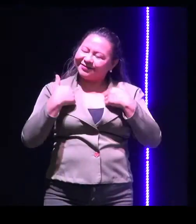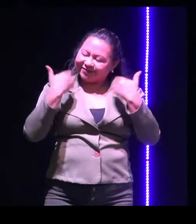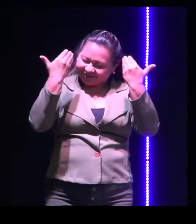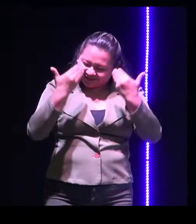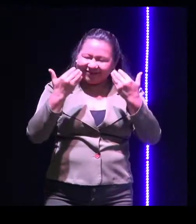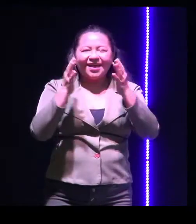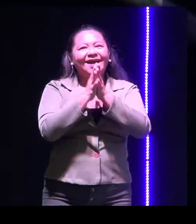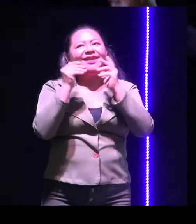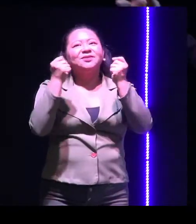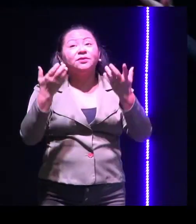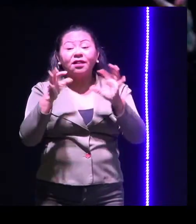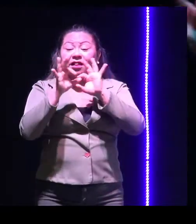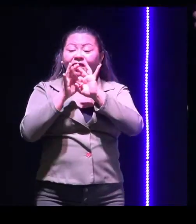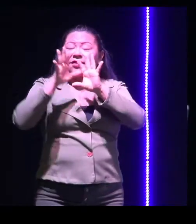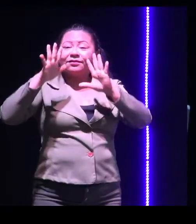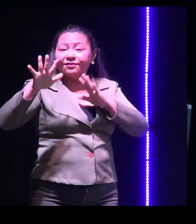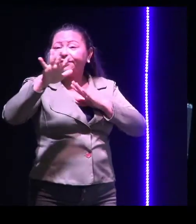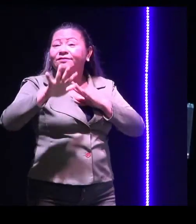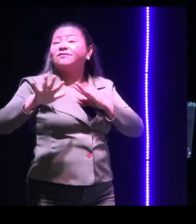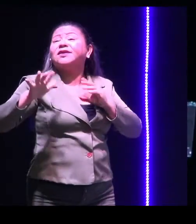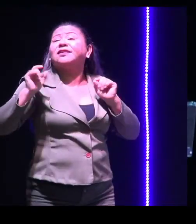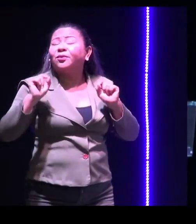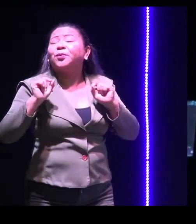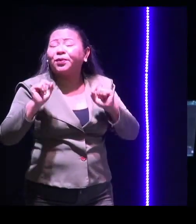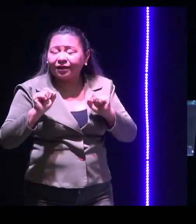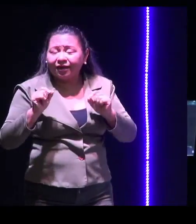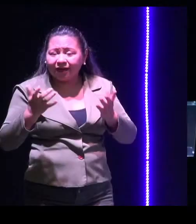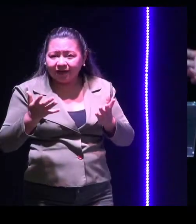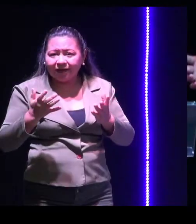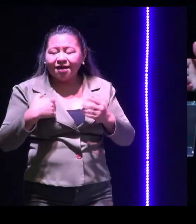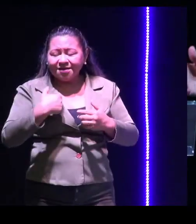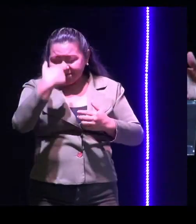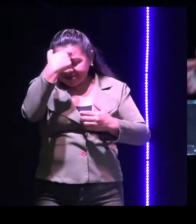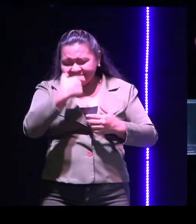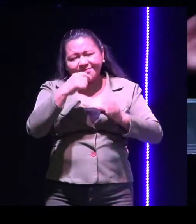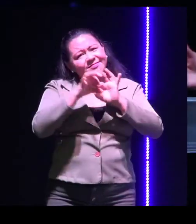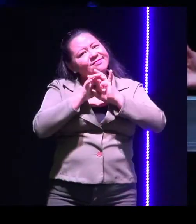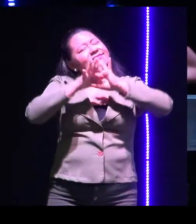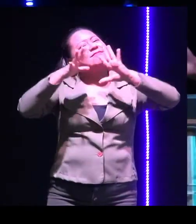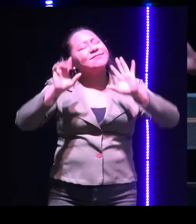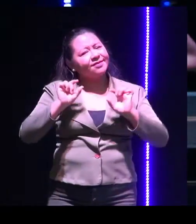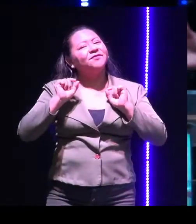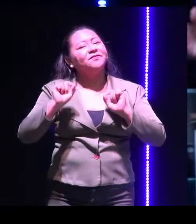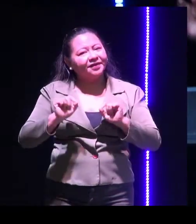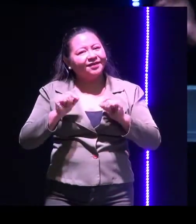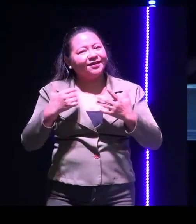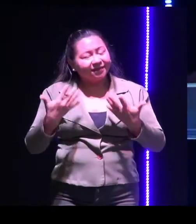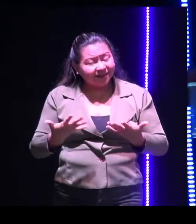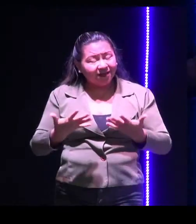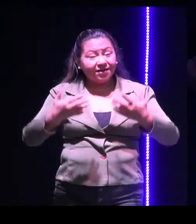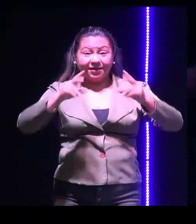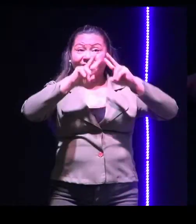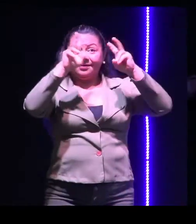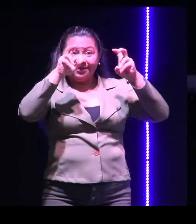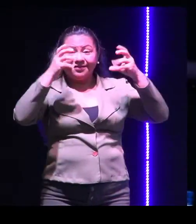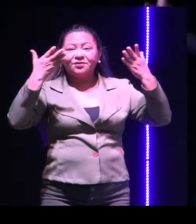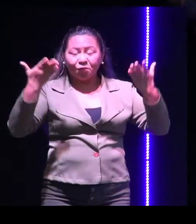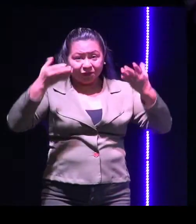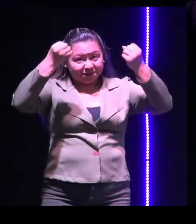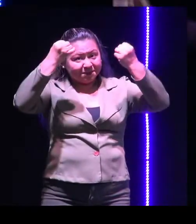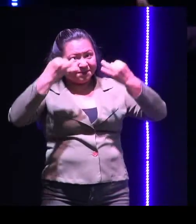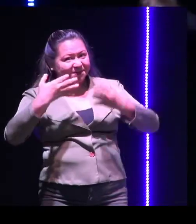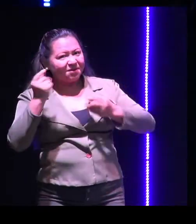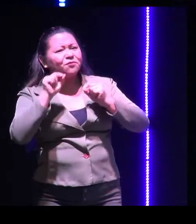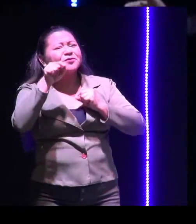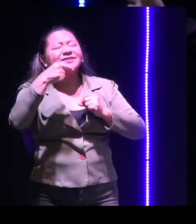Aleluia! Liberdade é ser livre, livre. E é sobre isso que a gente quer falar hoje.